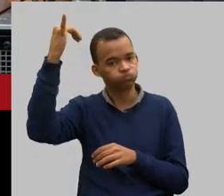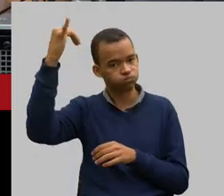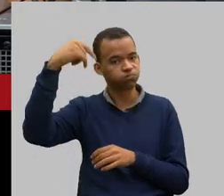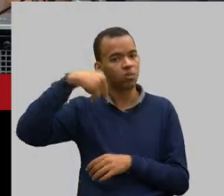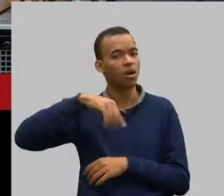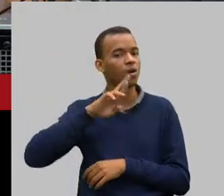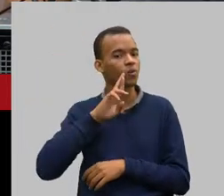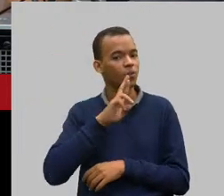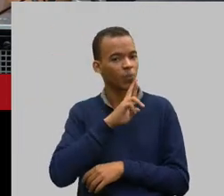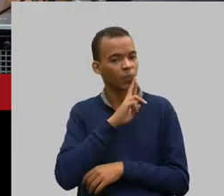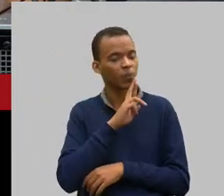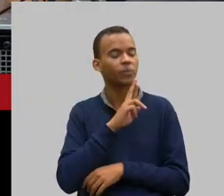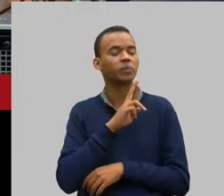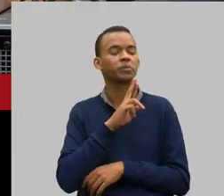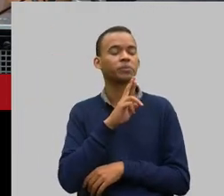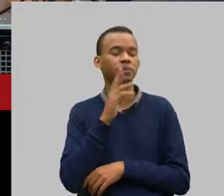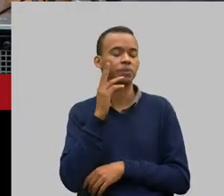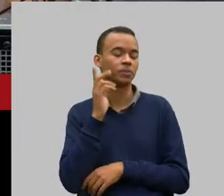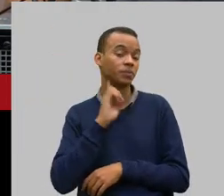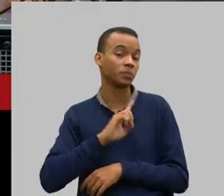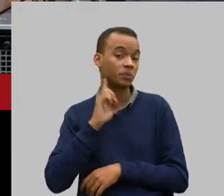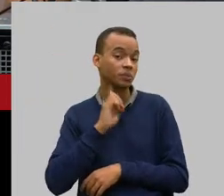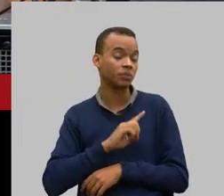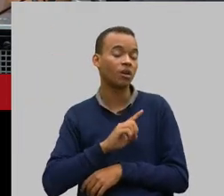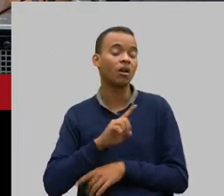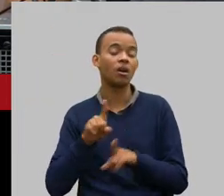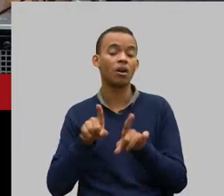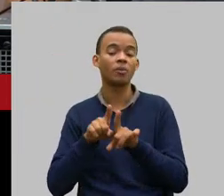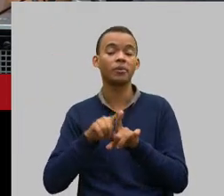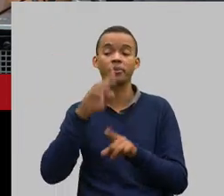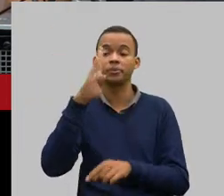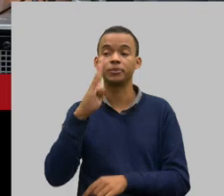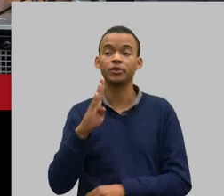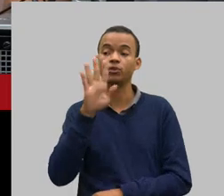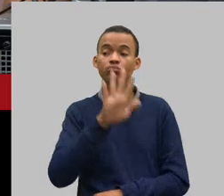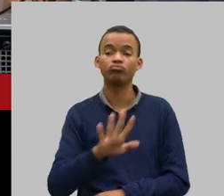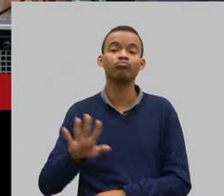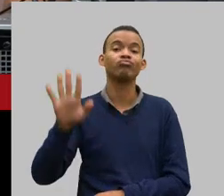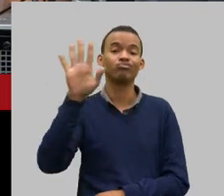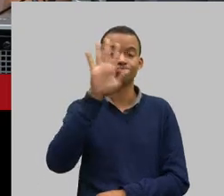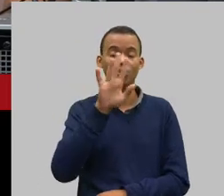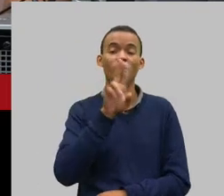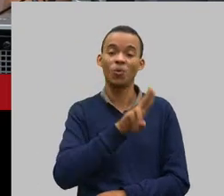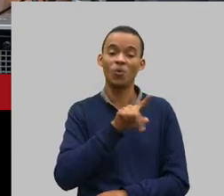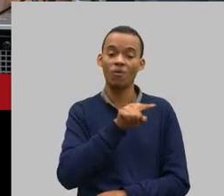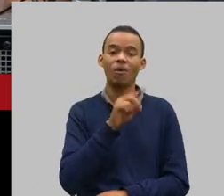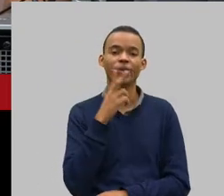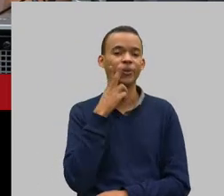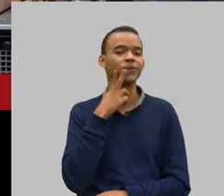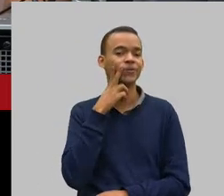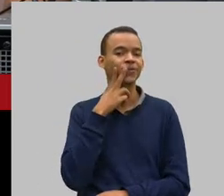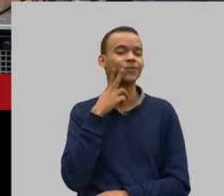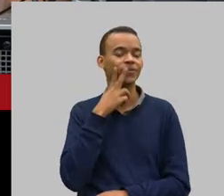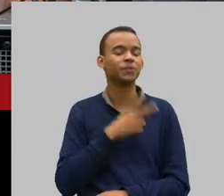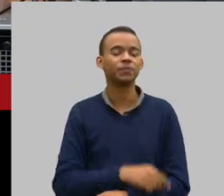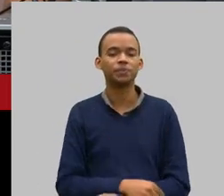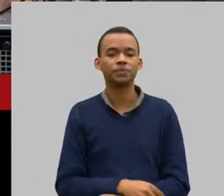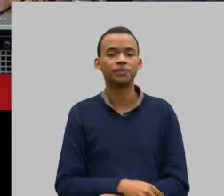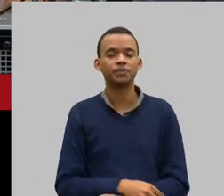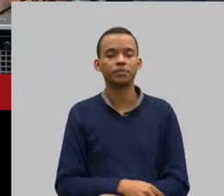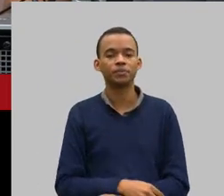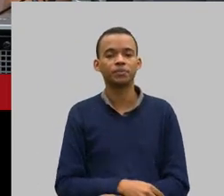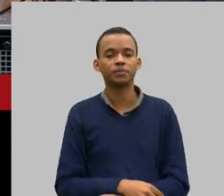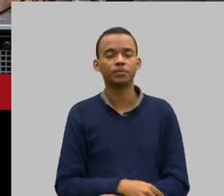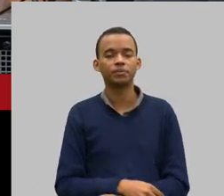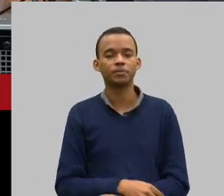no Brasil todo a questão tributária ela passa muito pela eh um dos grandes